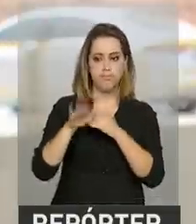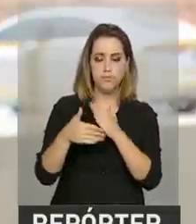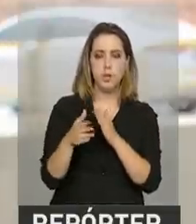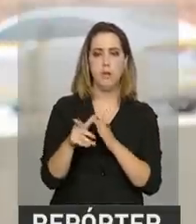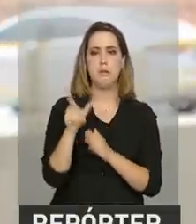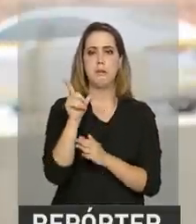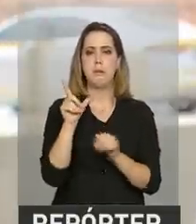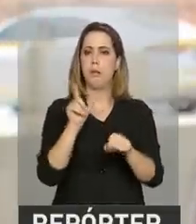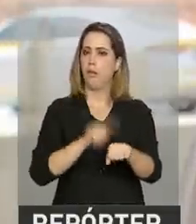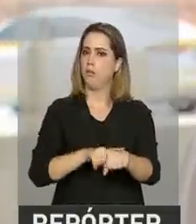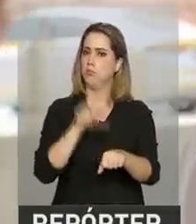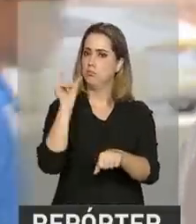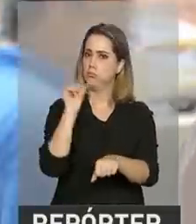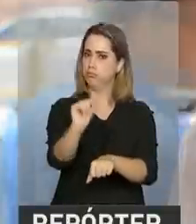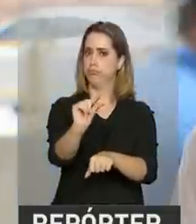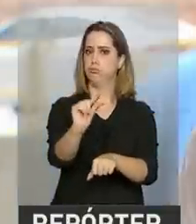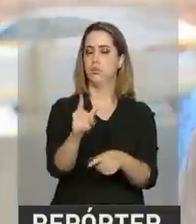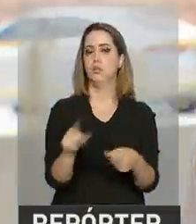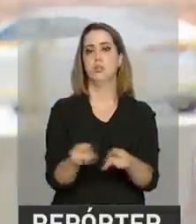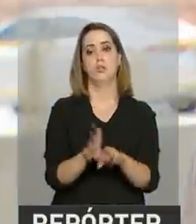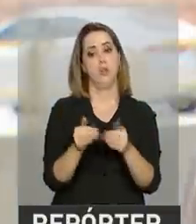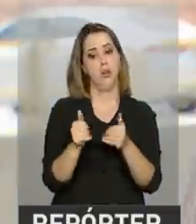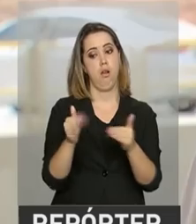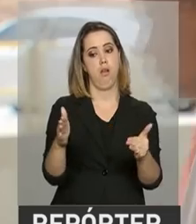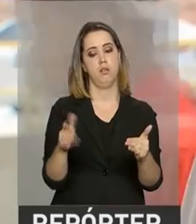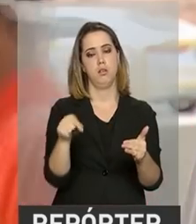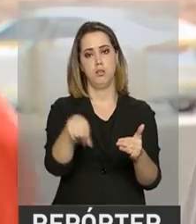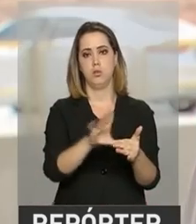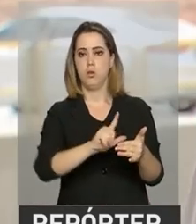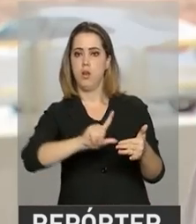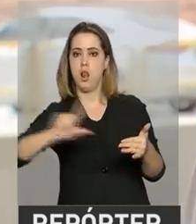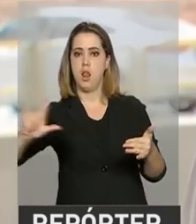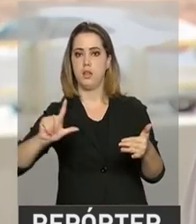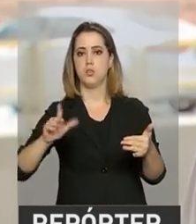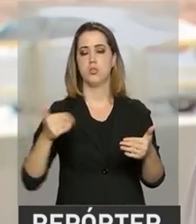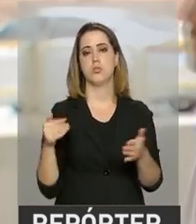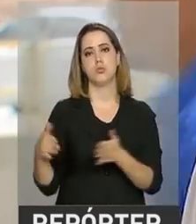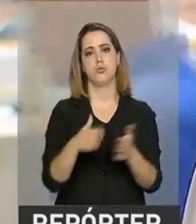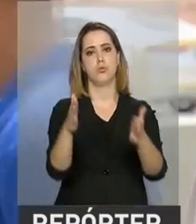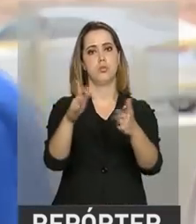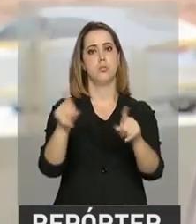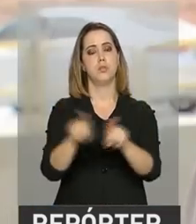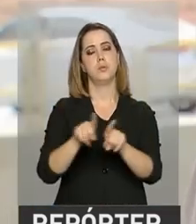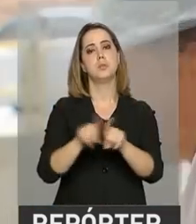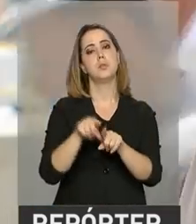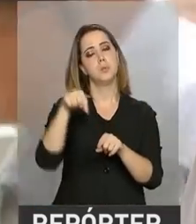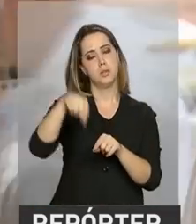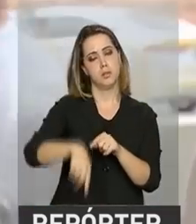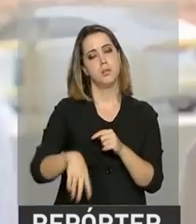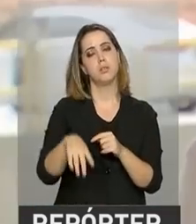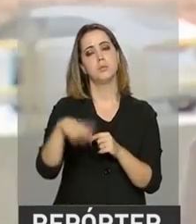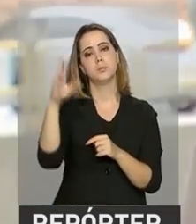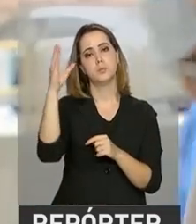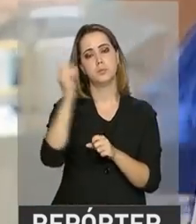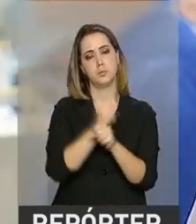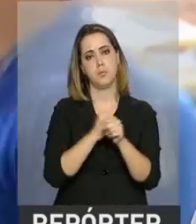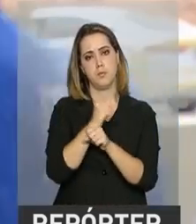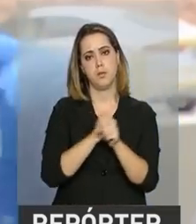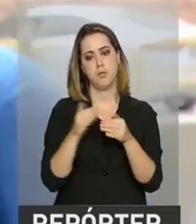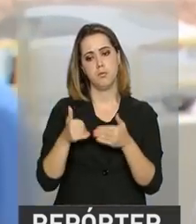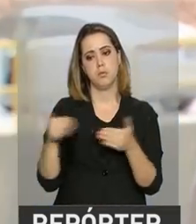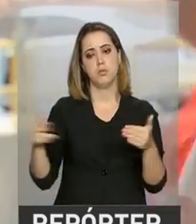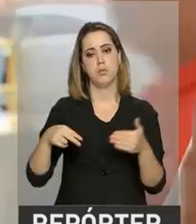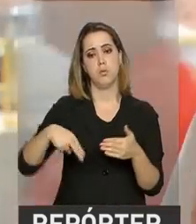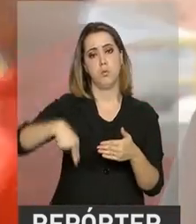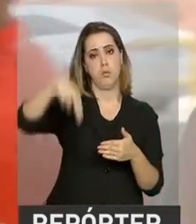brevíssimo tempo nós possamos não apenas inaugurar o chamado Eixo Leste, para logo em seguida, ainda neste ano, inaugurar o